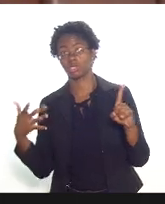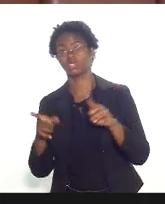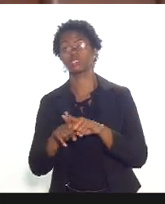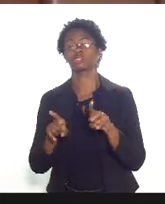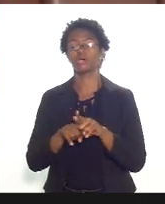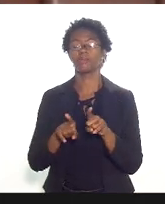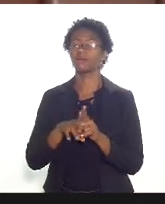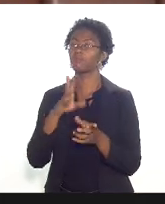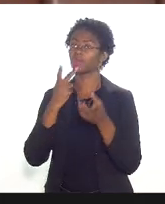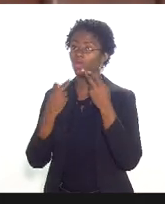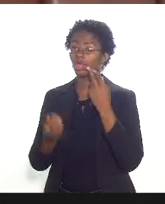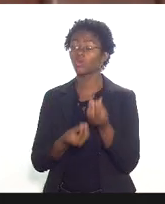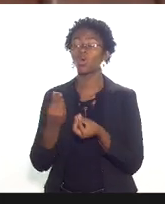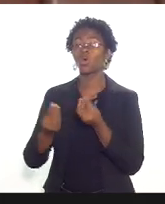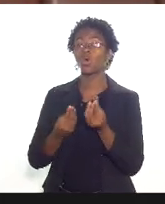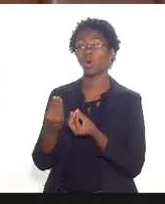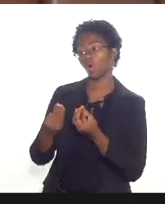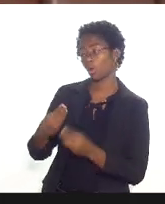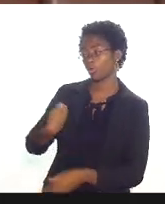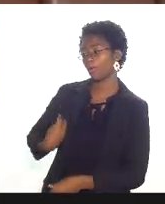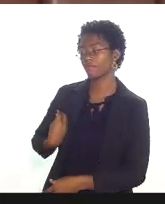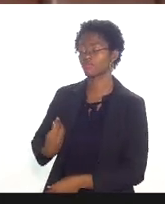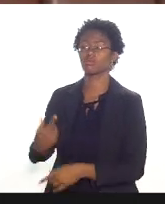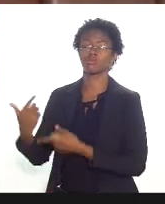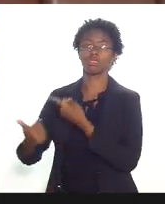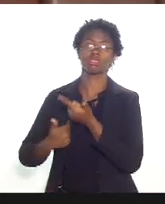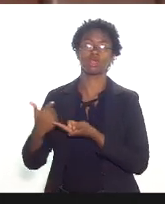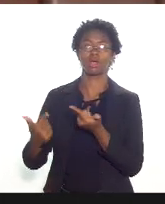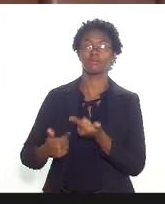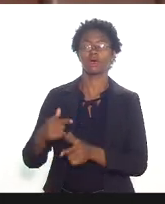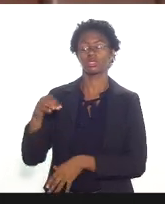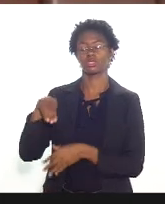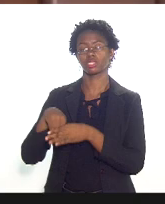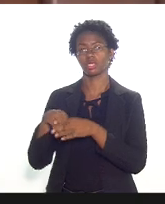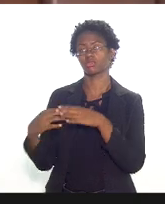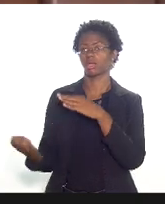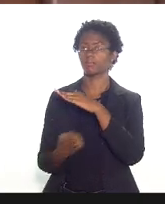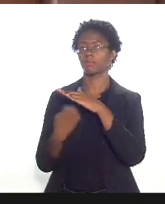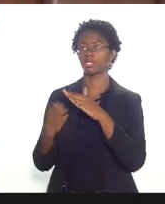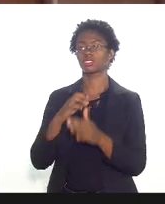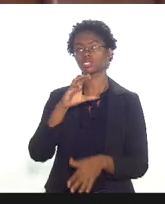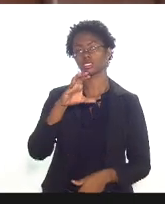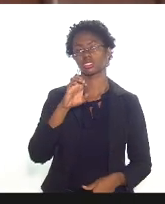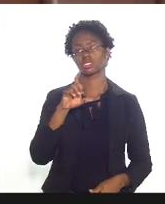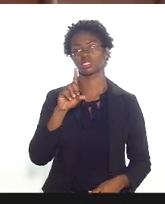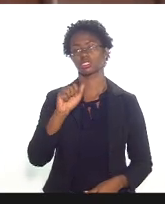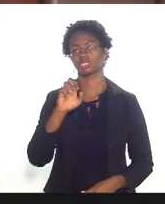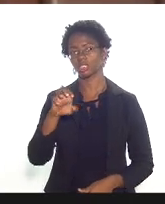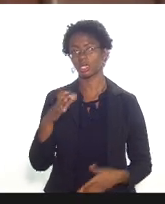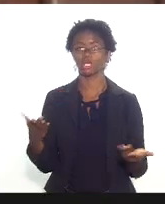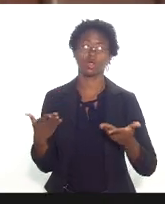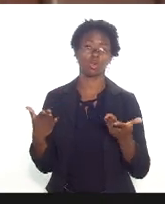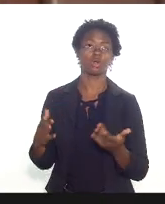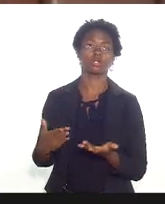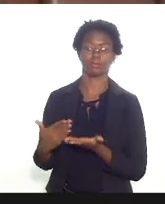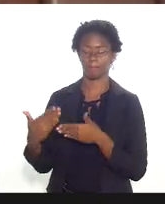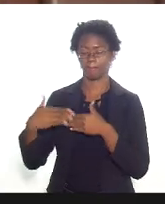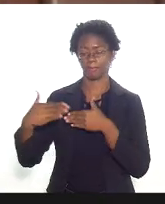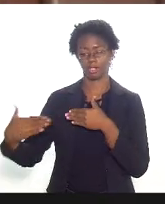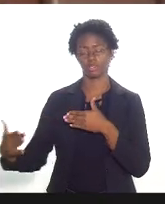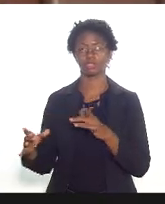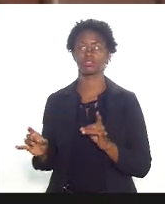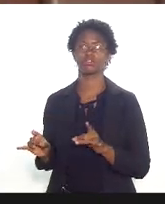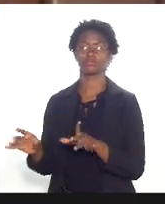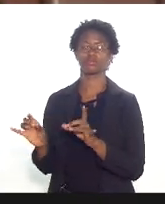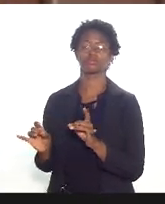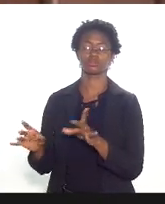as condições de trabalho em empresa, na SEDAI, em processo de privatização.